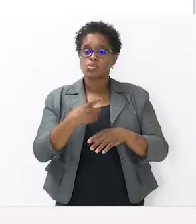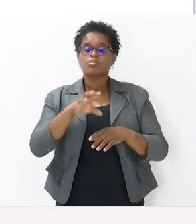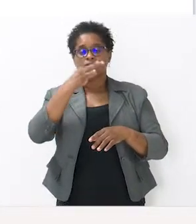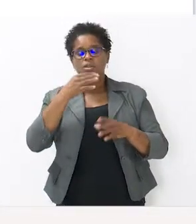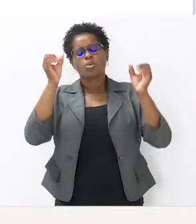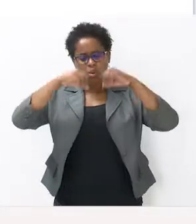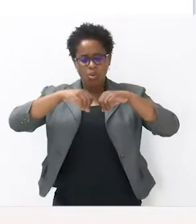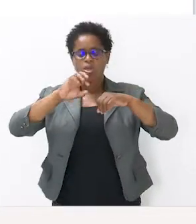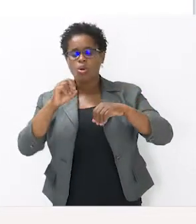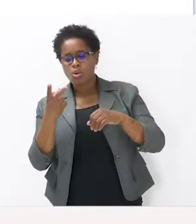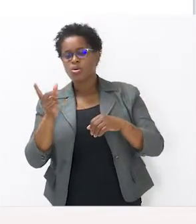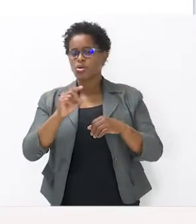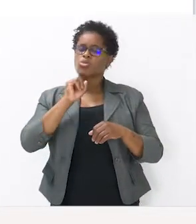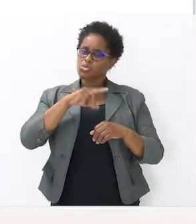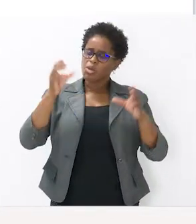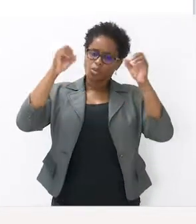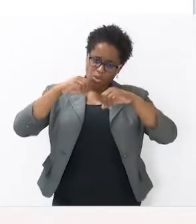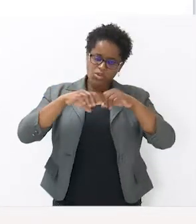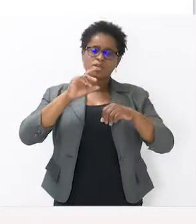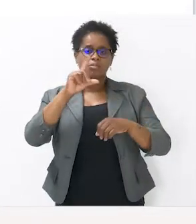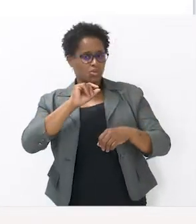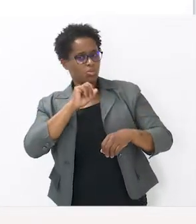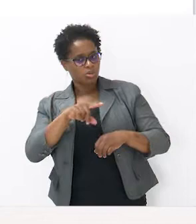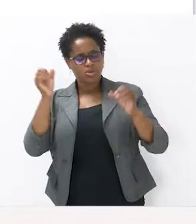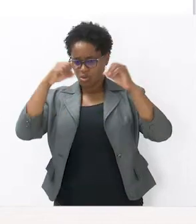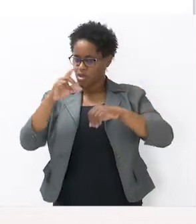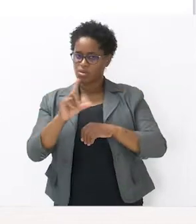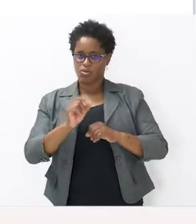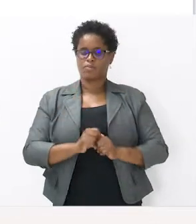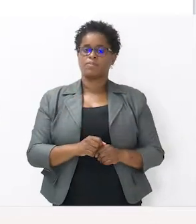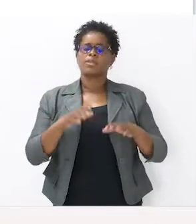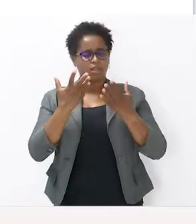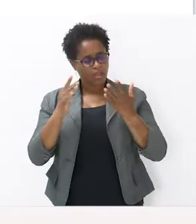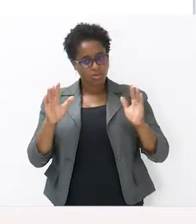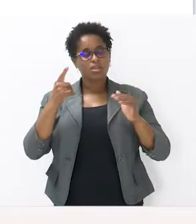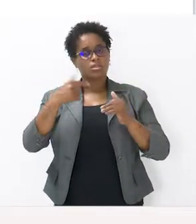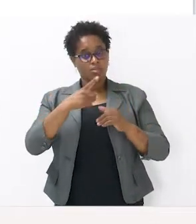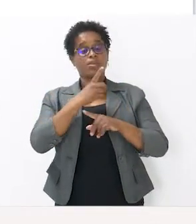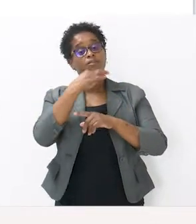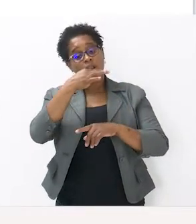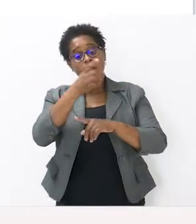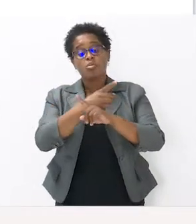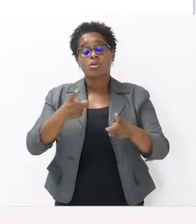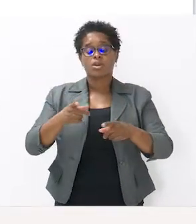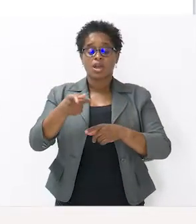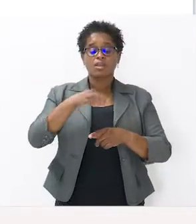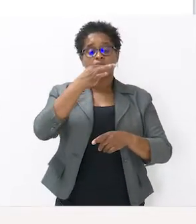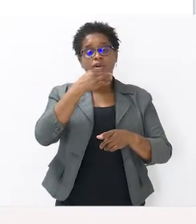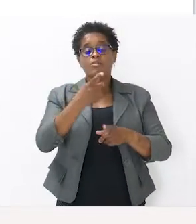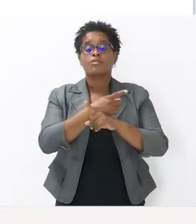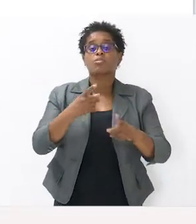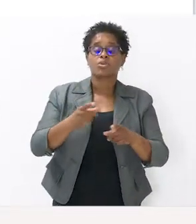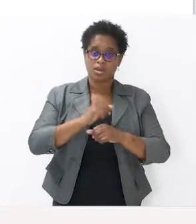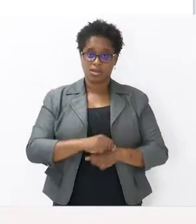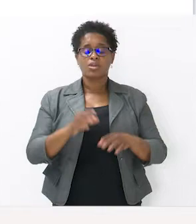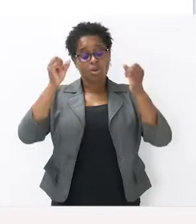podemos concordar, também podemos discordar, naturalmente, mas devemos fundamentar. Então, aqui pede-se para fundamentarem porquê